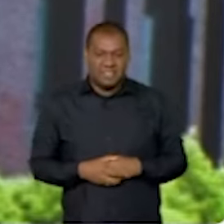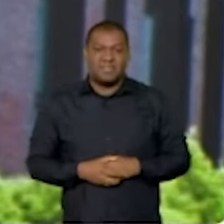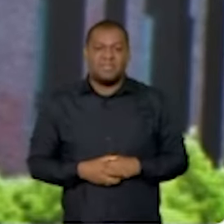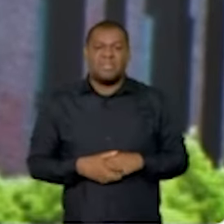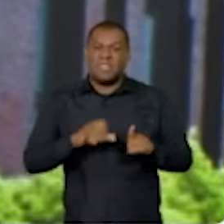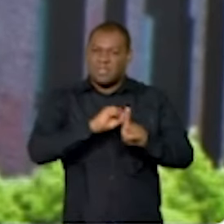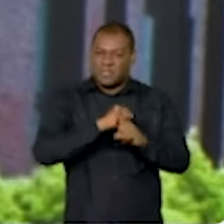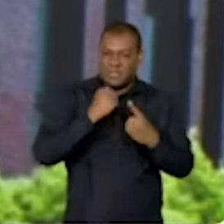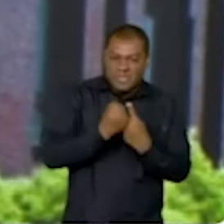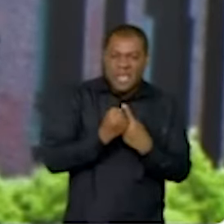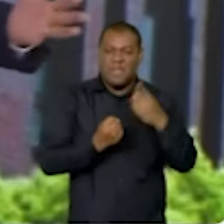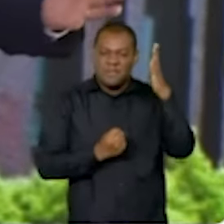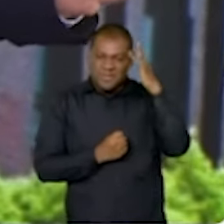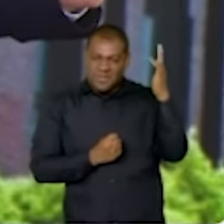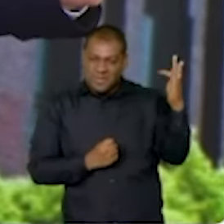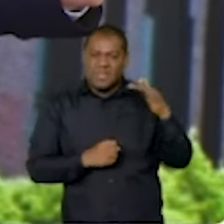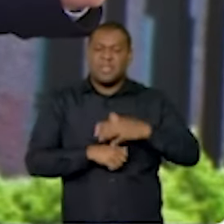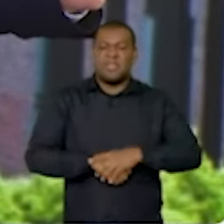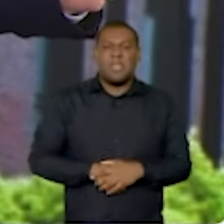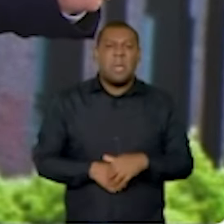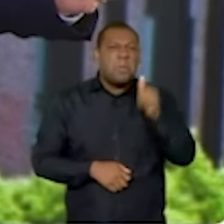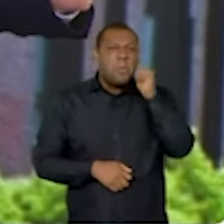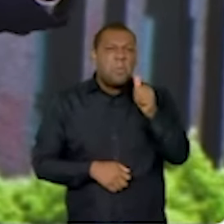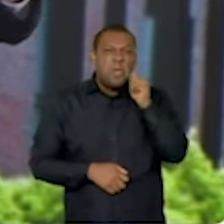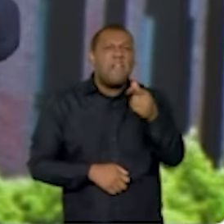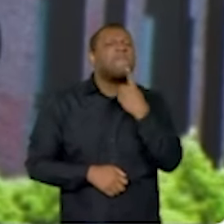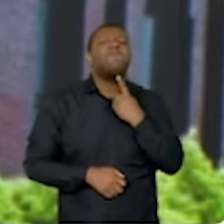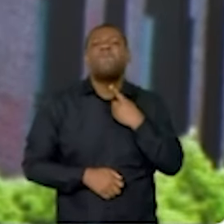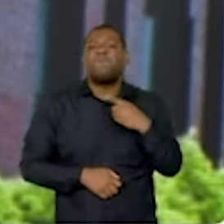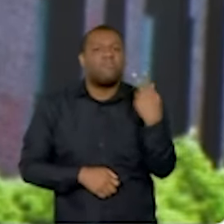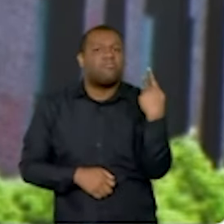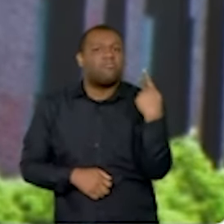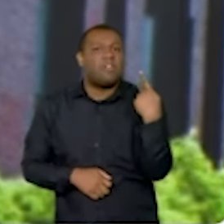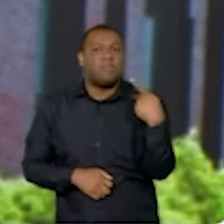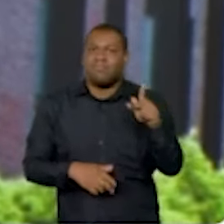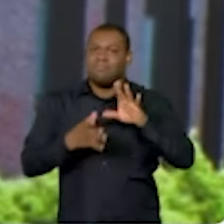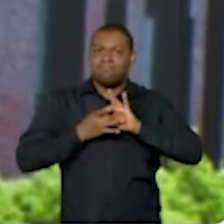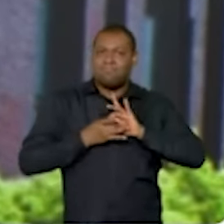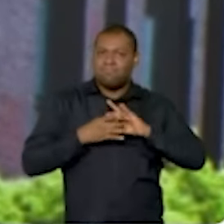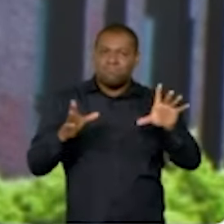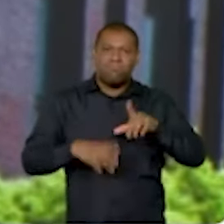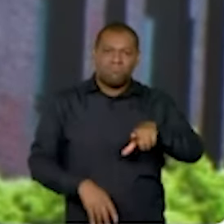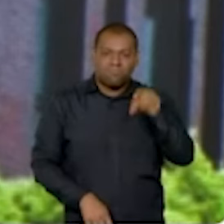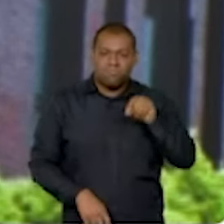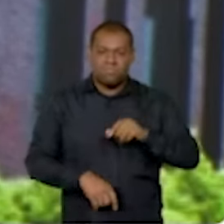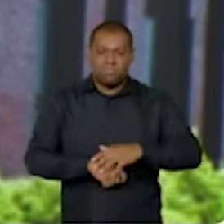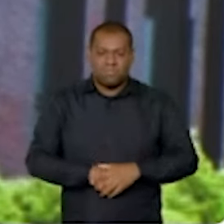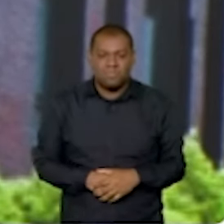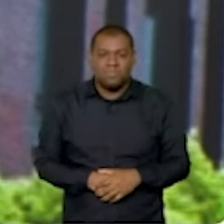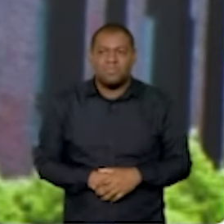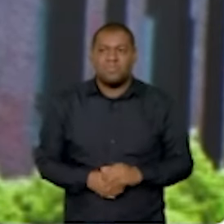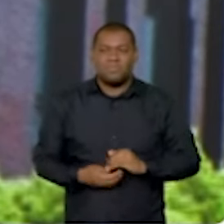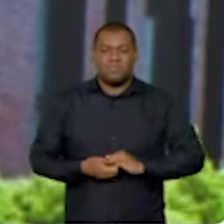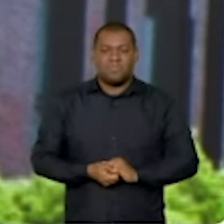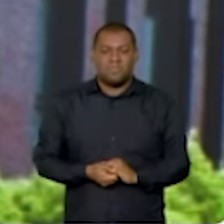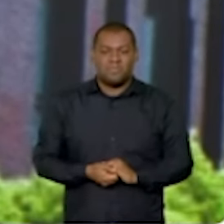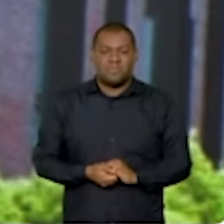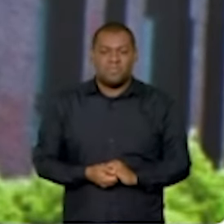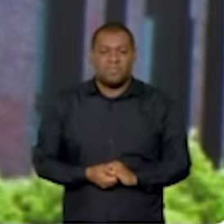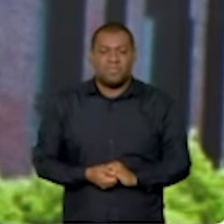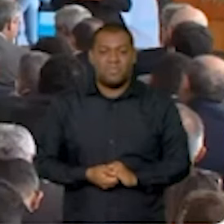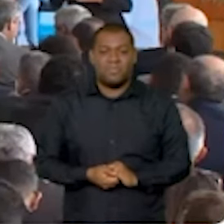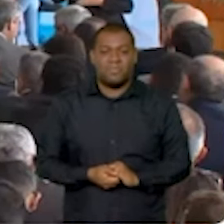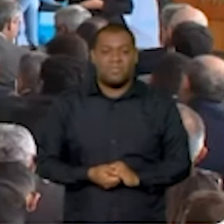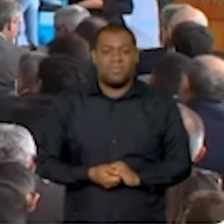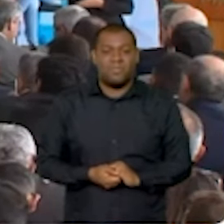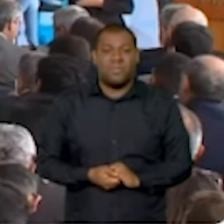pode ser filósofa, ser o que ela quiser. Ser o que ela quiser. É esse país que nós estamos construindo. E para